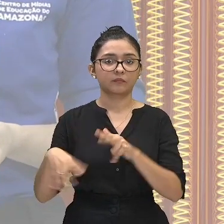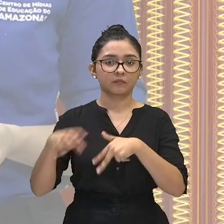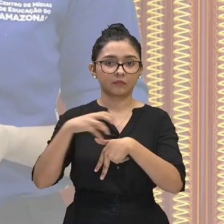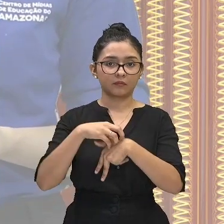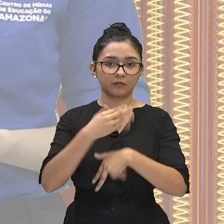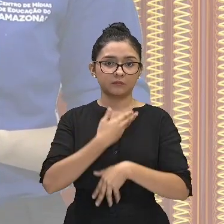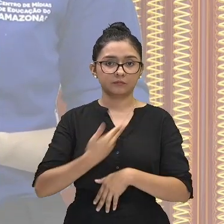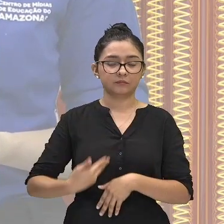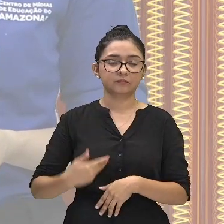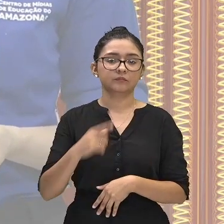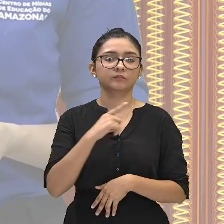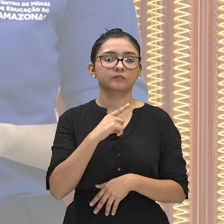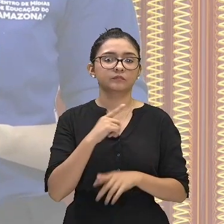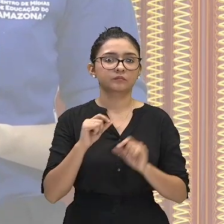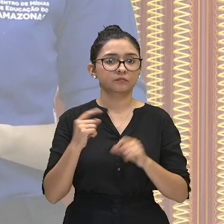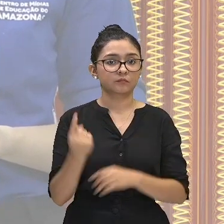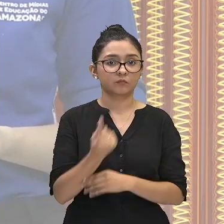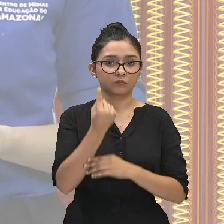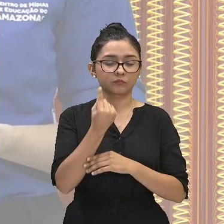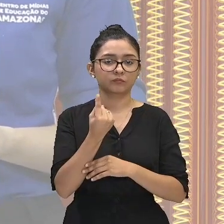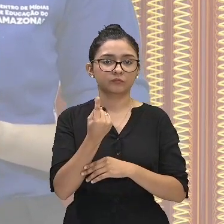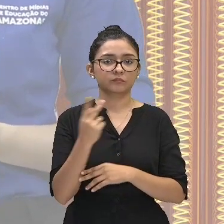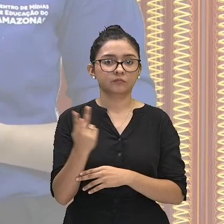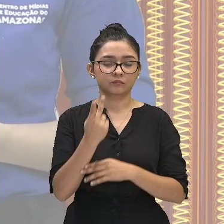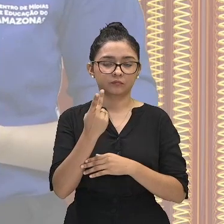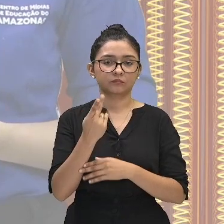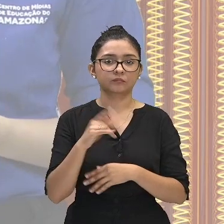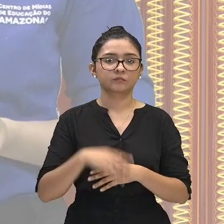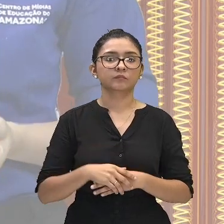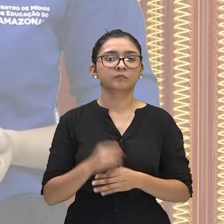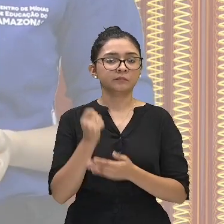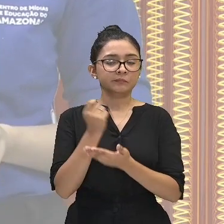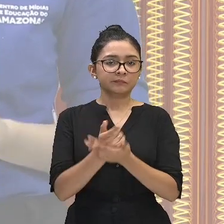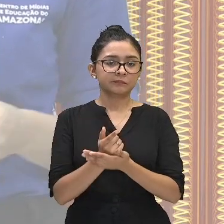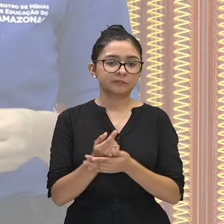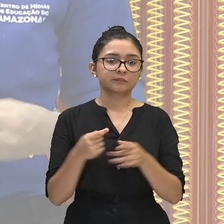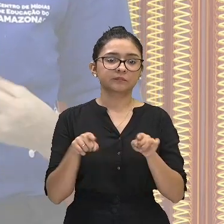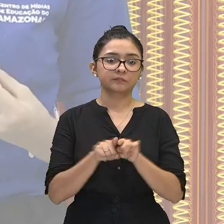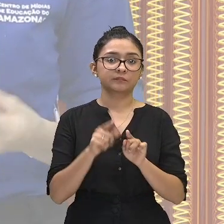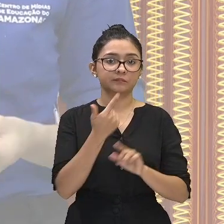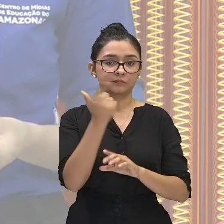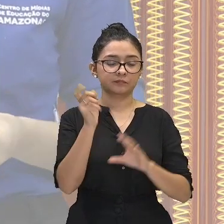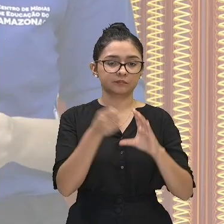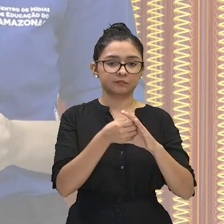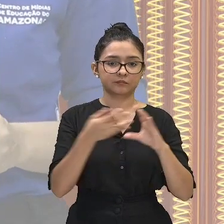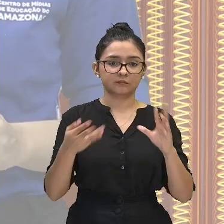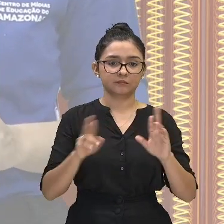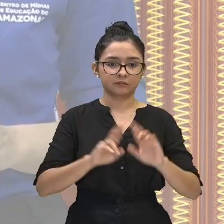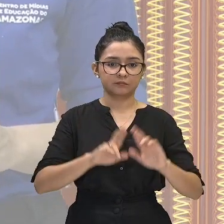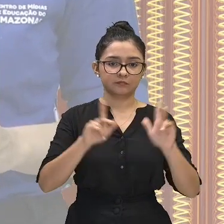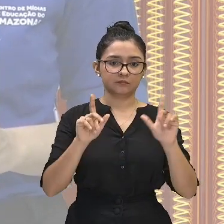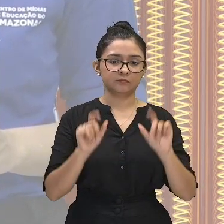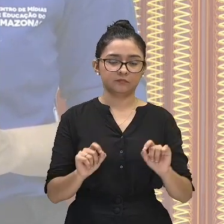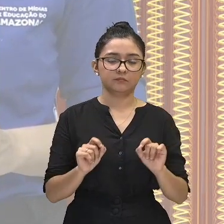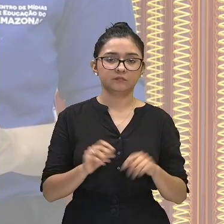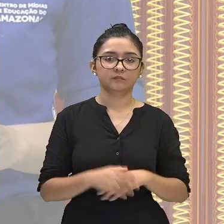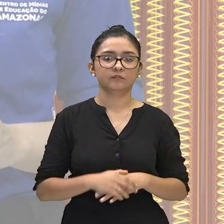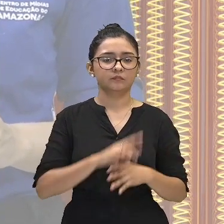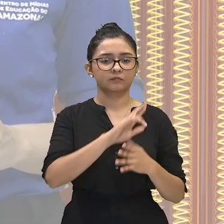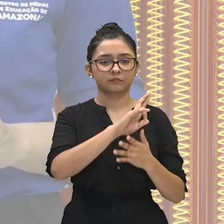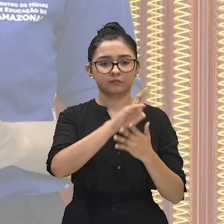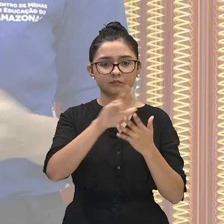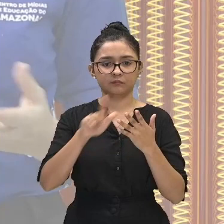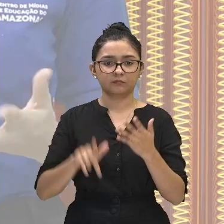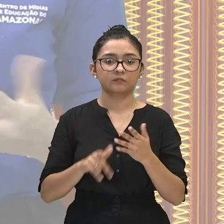existe uma unidade tributária, correto? Outra característica que vai diferenciar é a